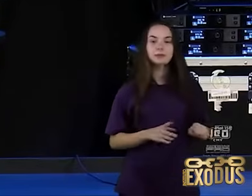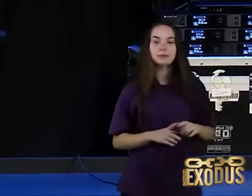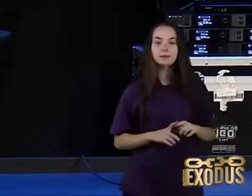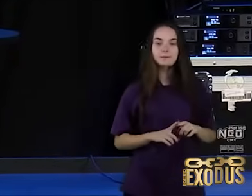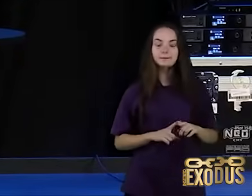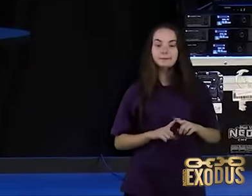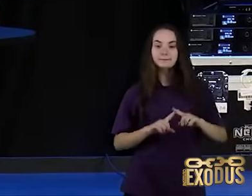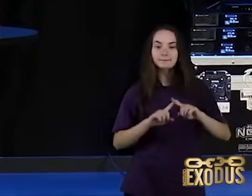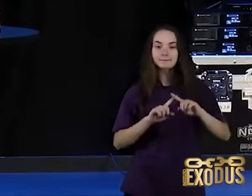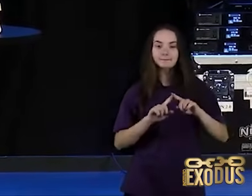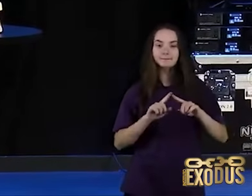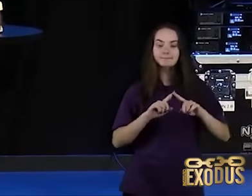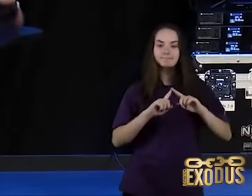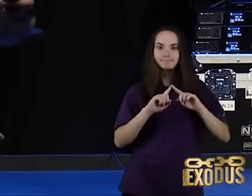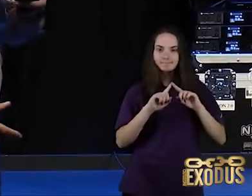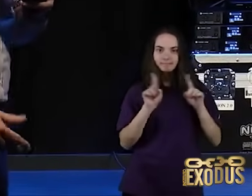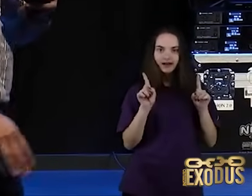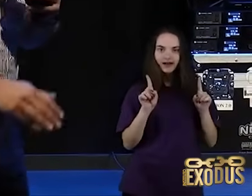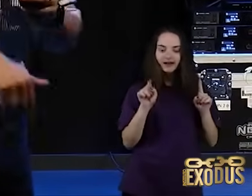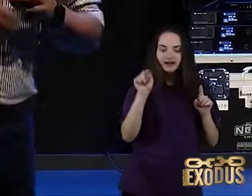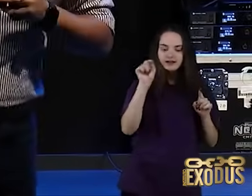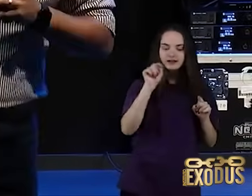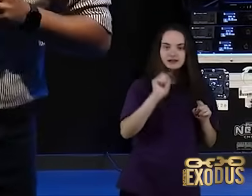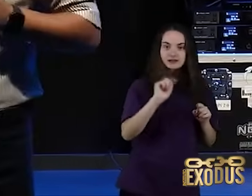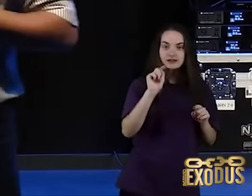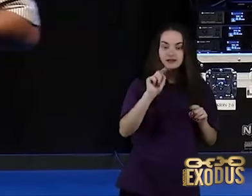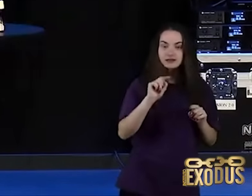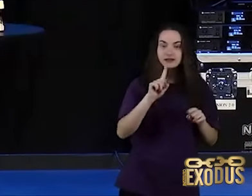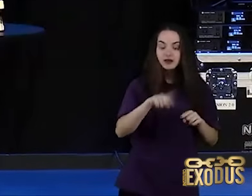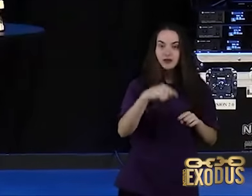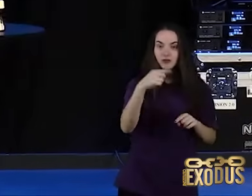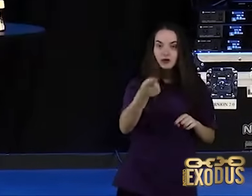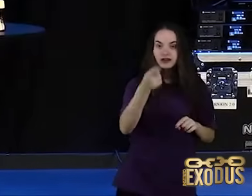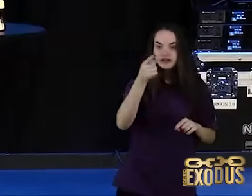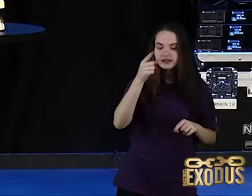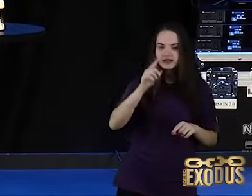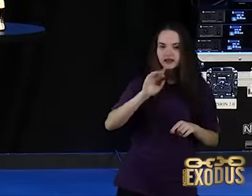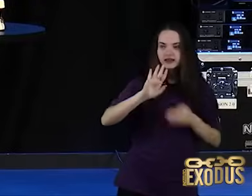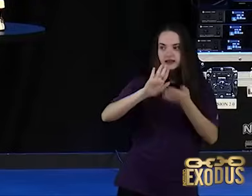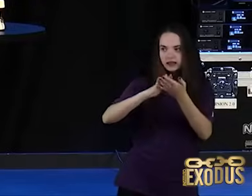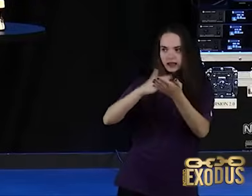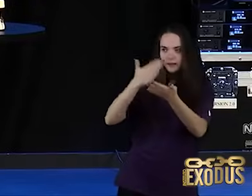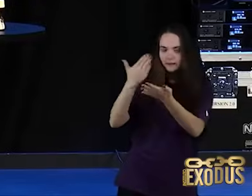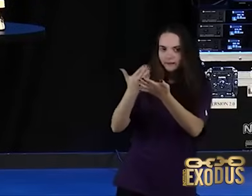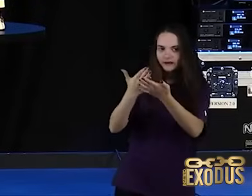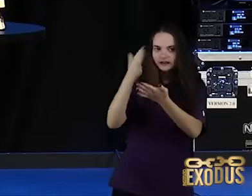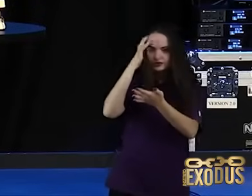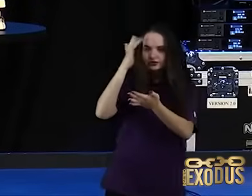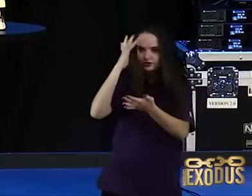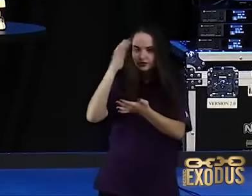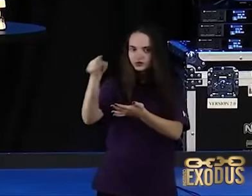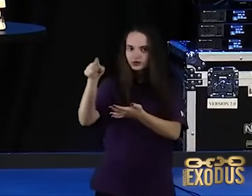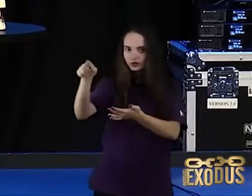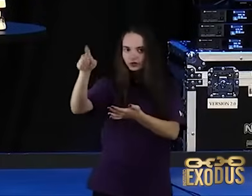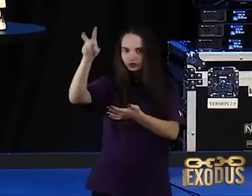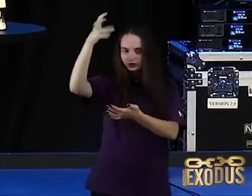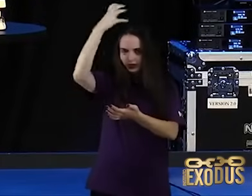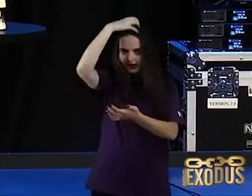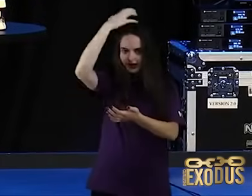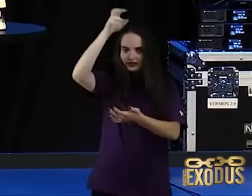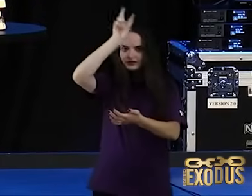interpreta o sonho das vacas gordas e vacas magras das espigas gordas e das espigas magras aí o faraó falou assim eu tenho um sonho melhor para